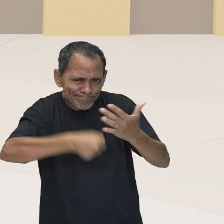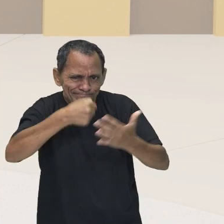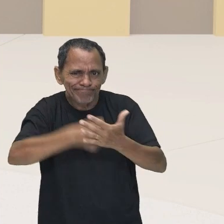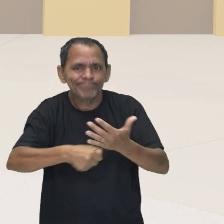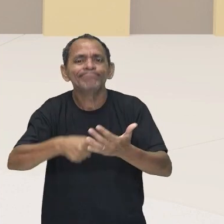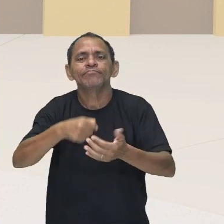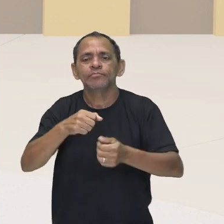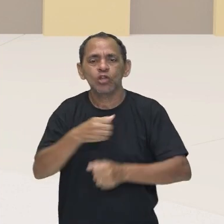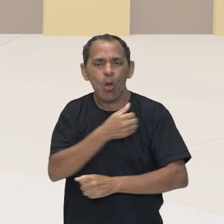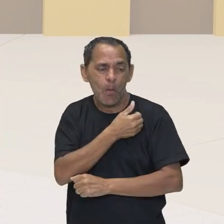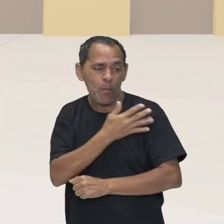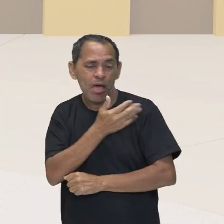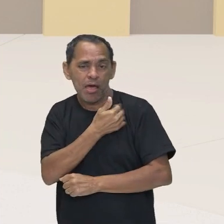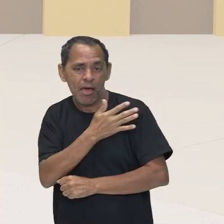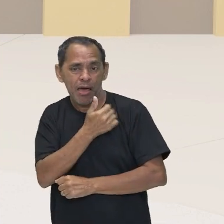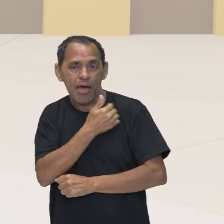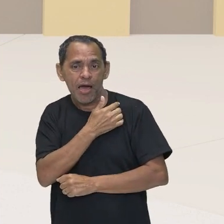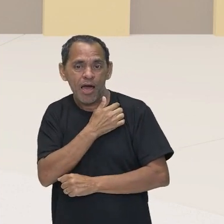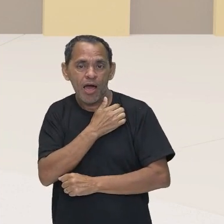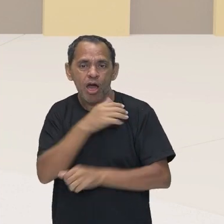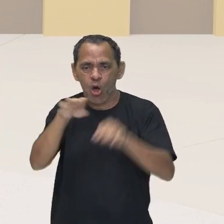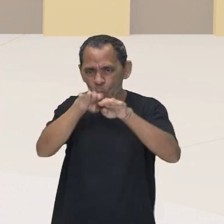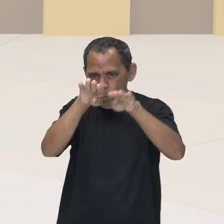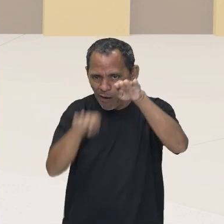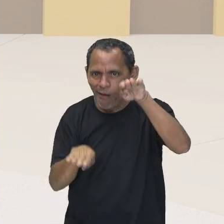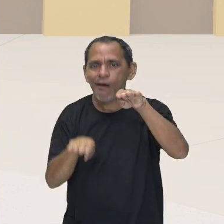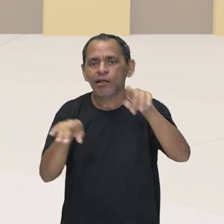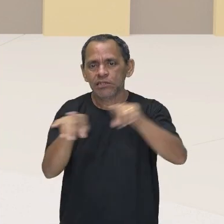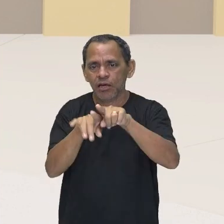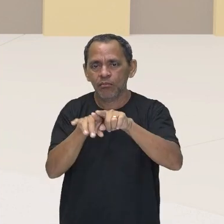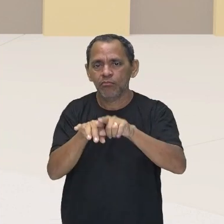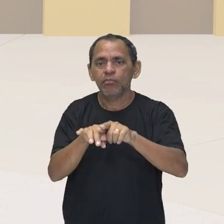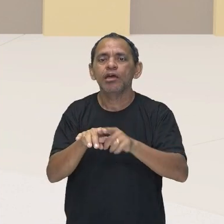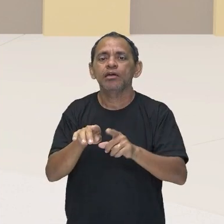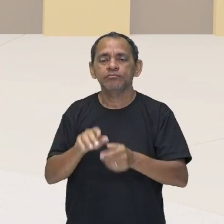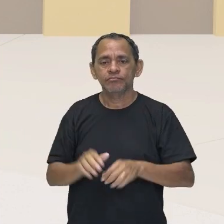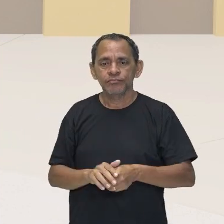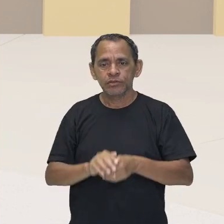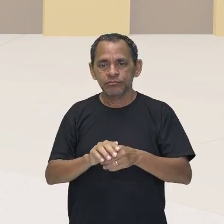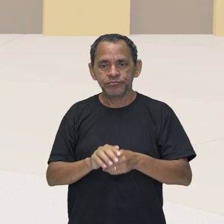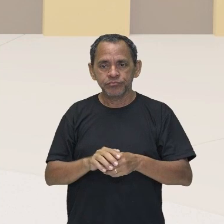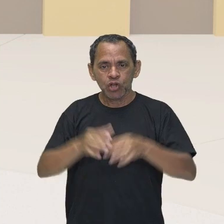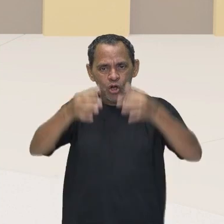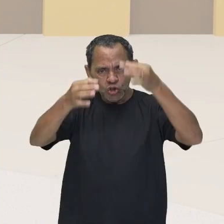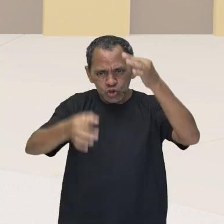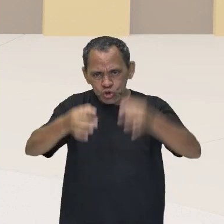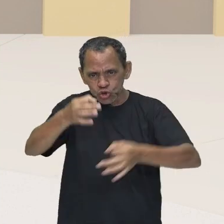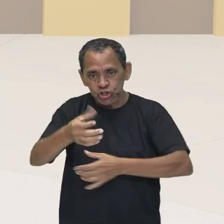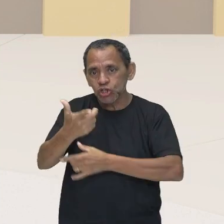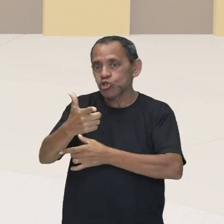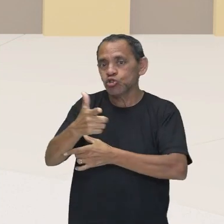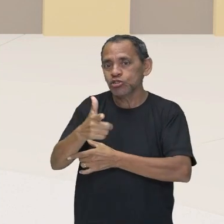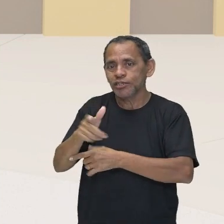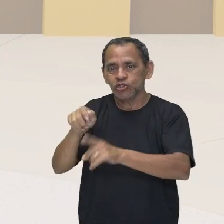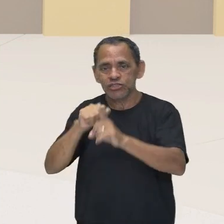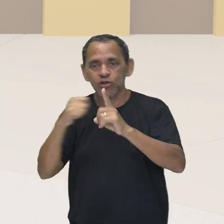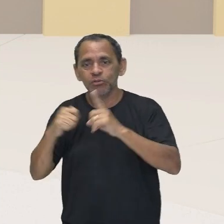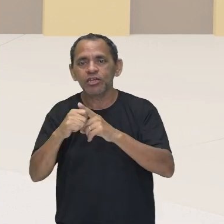discriminação, a desigualdade e a injustiça social. Então, a justiça Ele é um ímpeto,